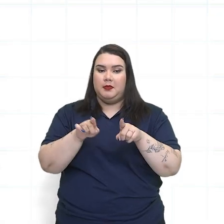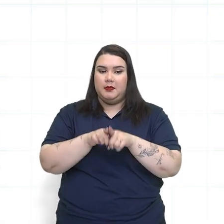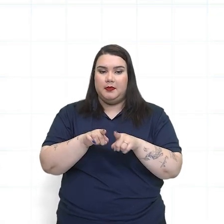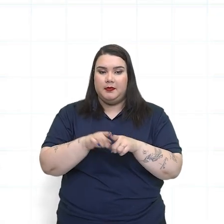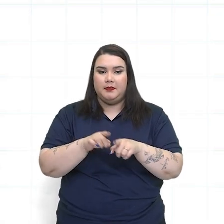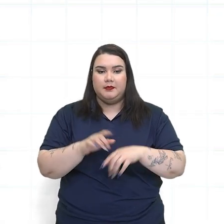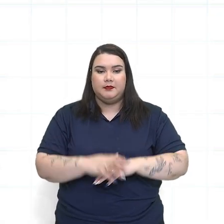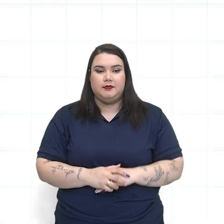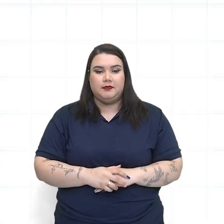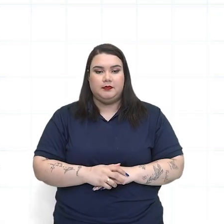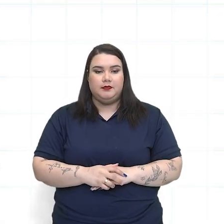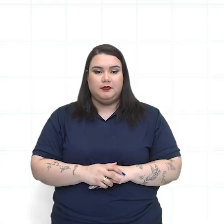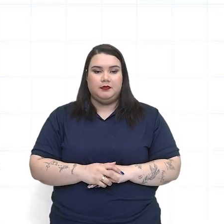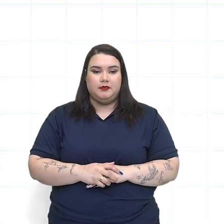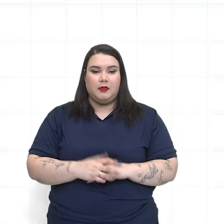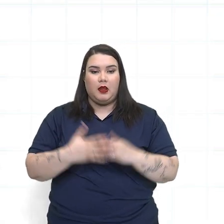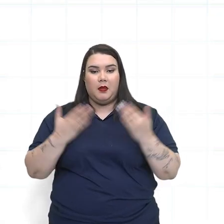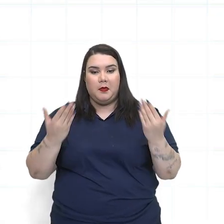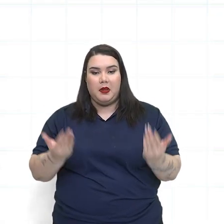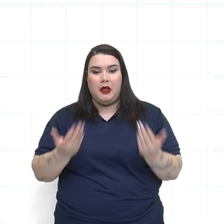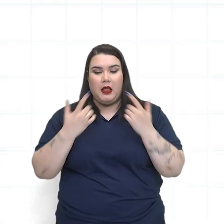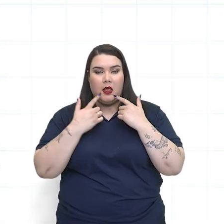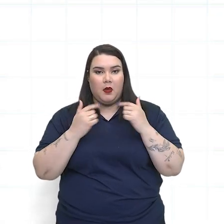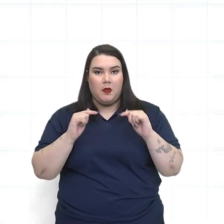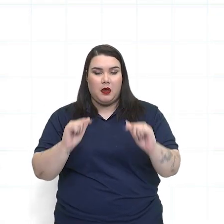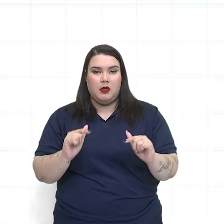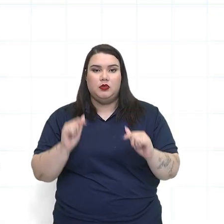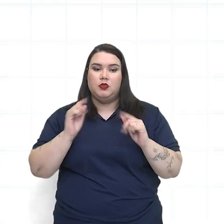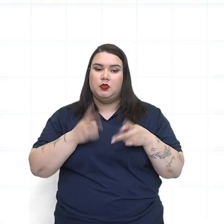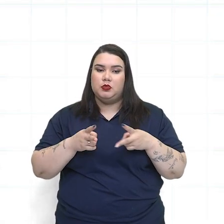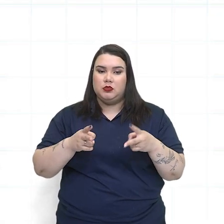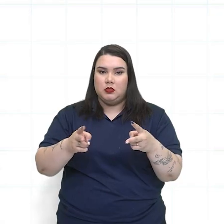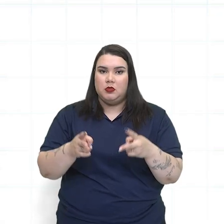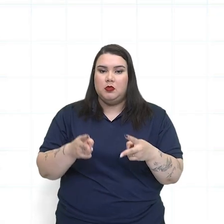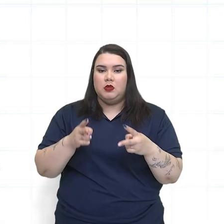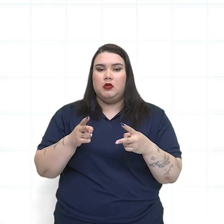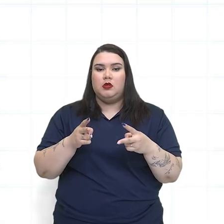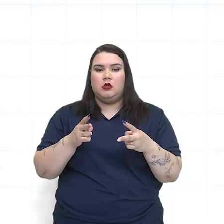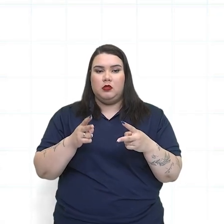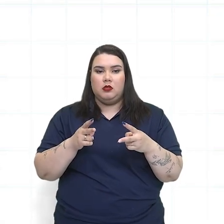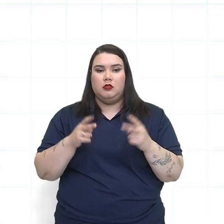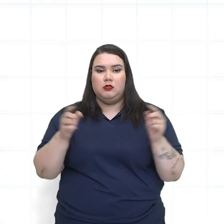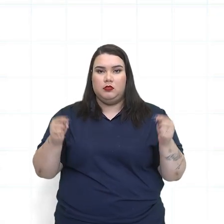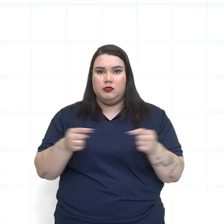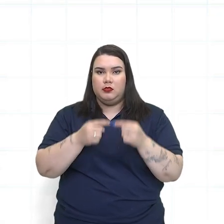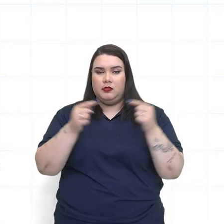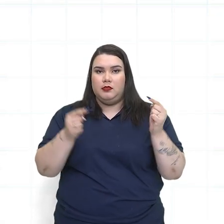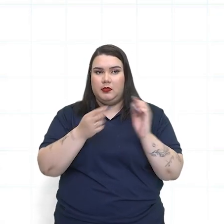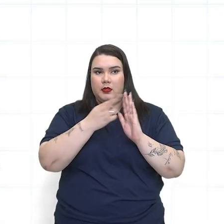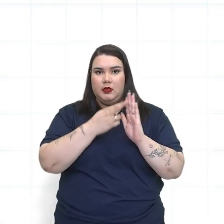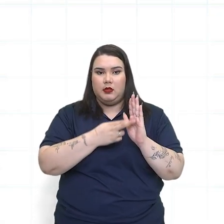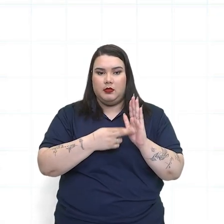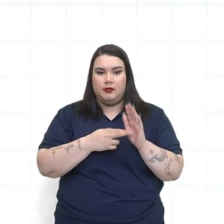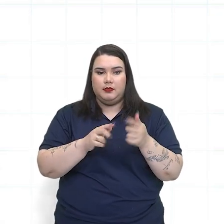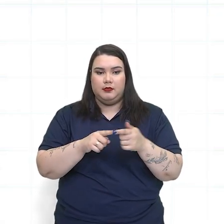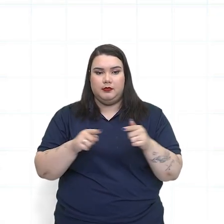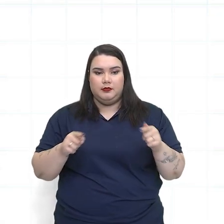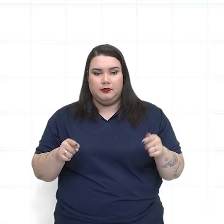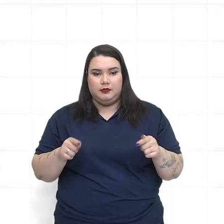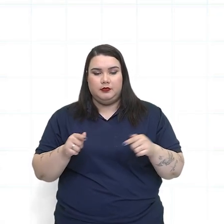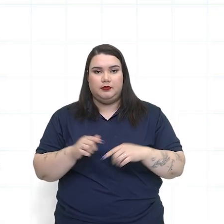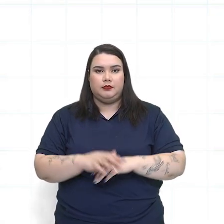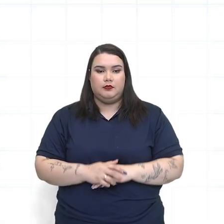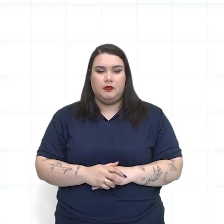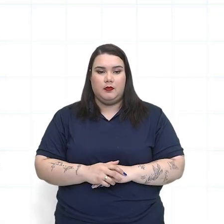é. Mas a linguagem continua ainda de acordo com a norma gramatical,